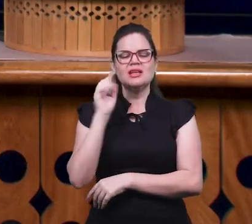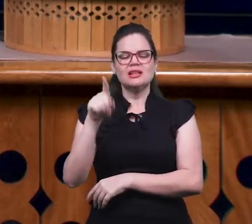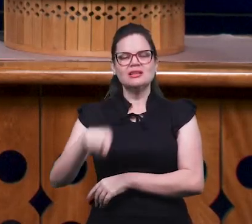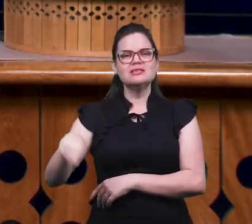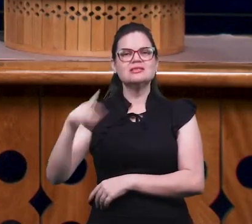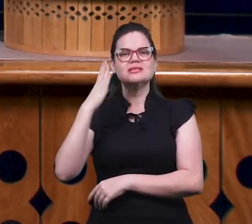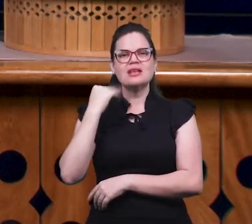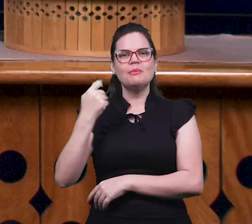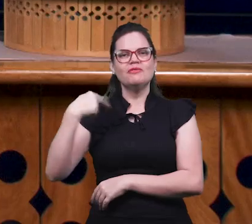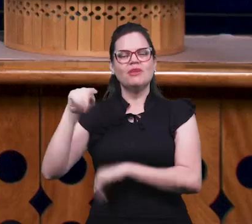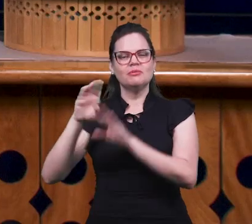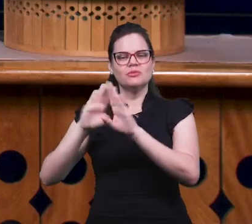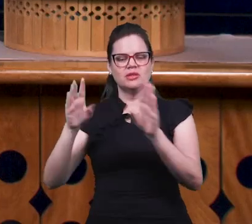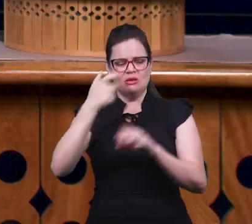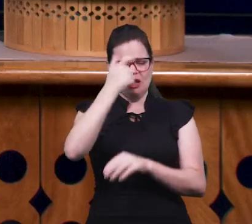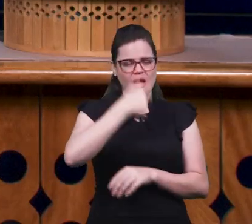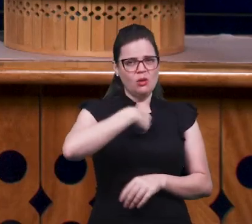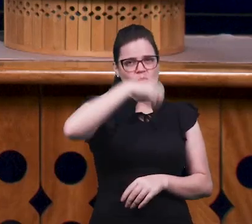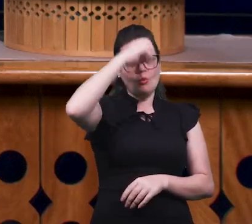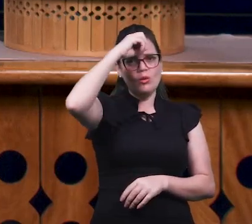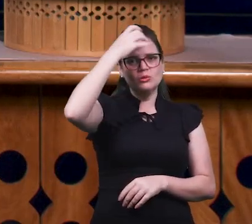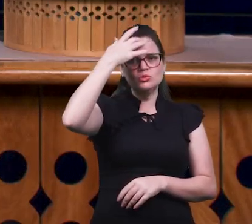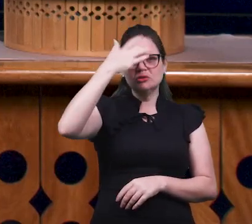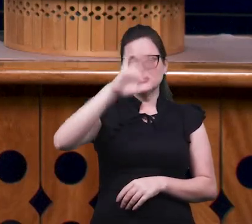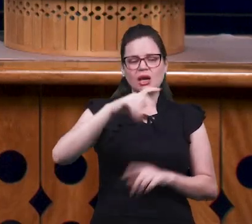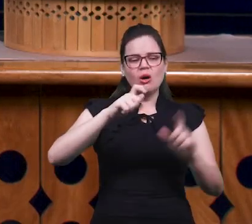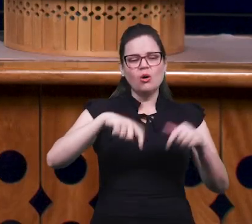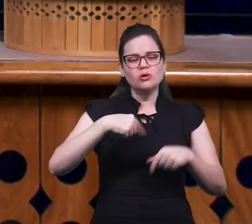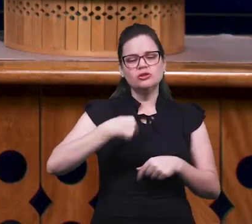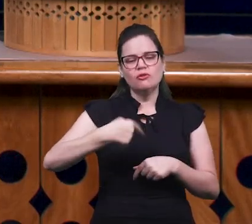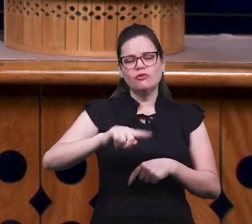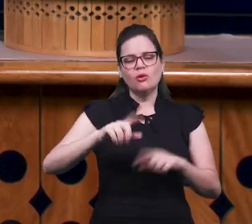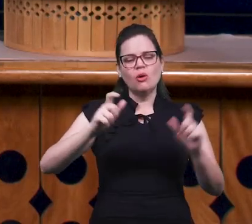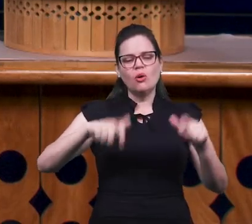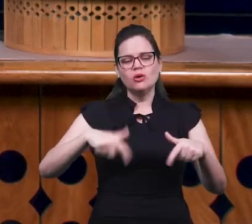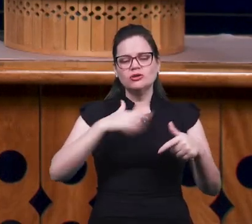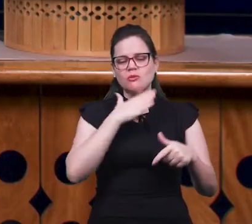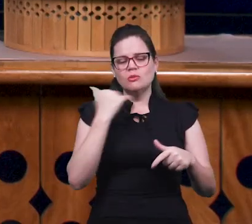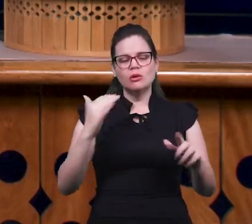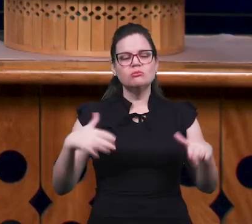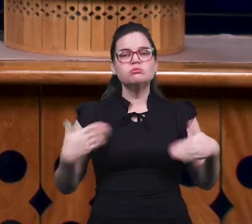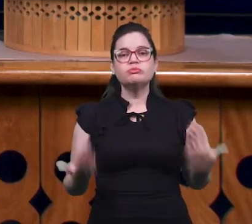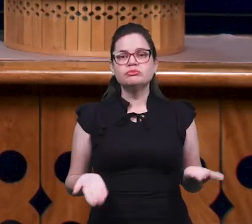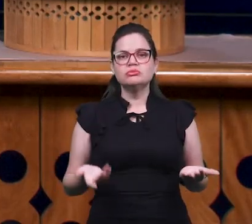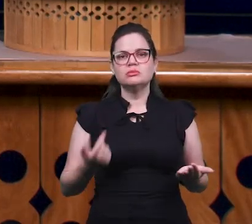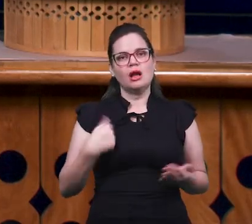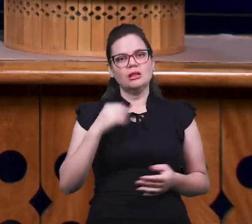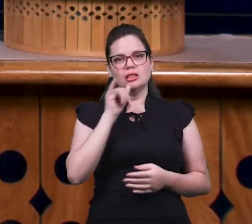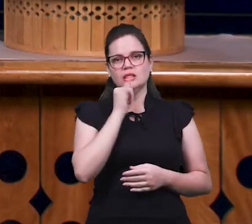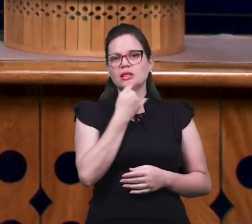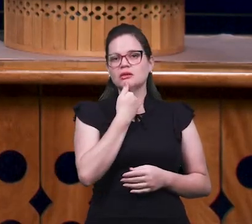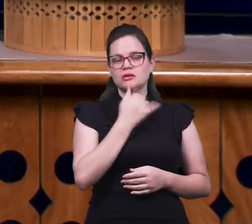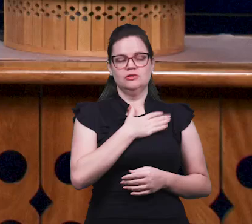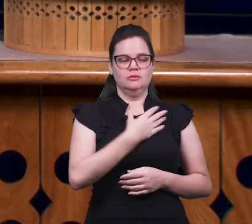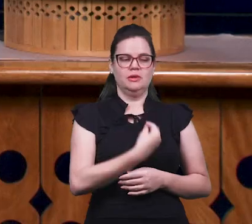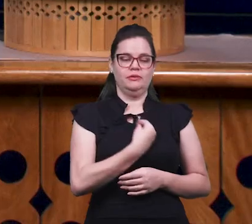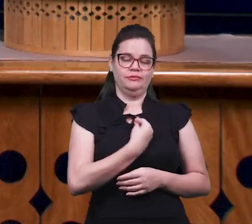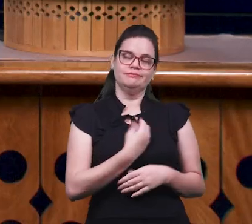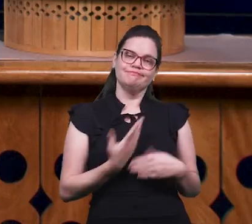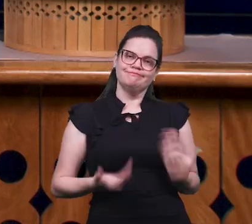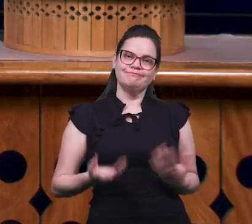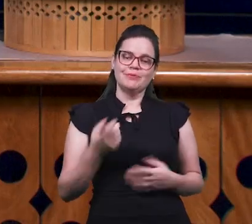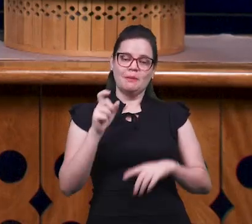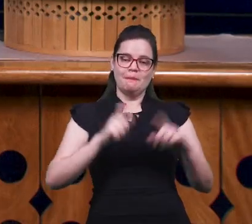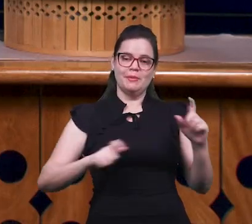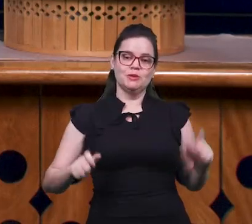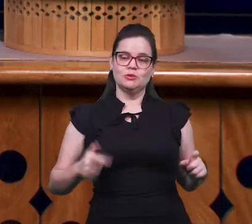muito triste. Realmente, para quem não crê no Senhor Jesus, é uma vida triste mesmo. Agora, veja só, a filosofia, ela